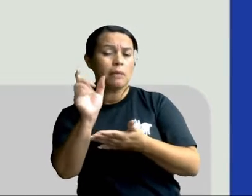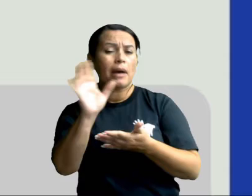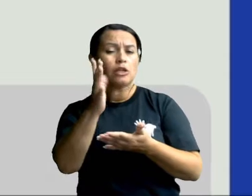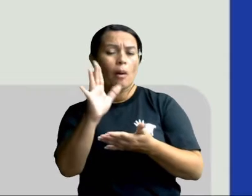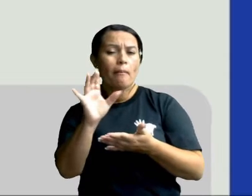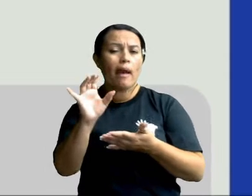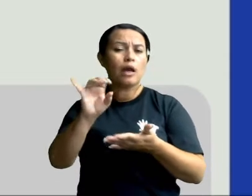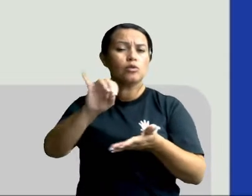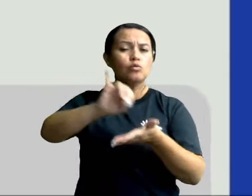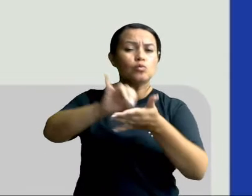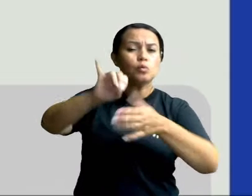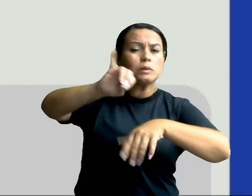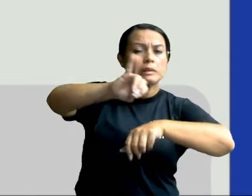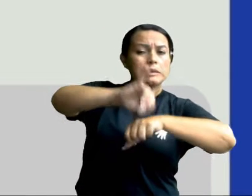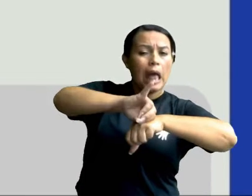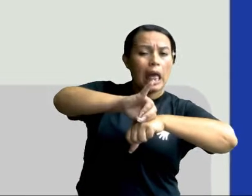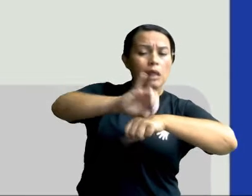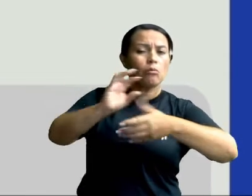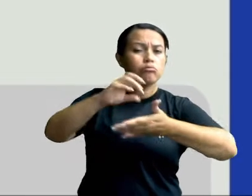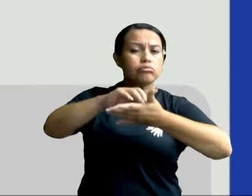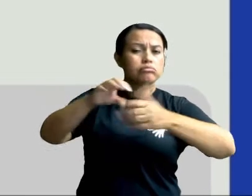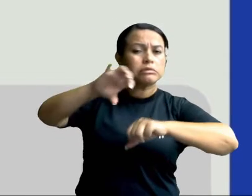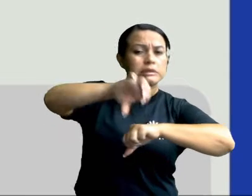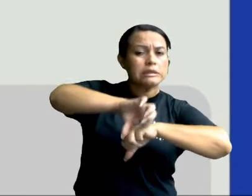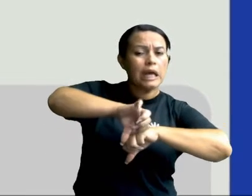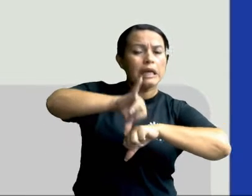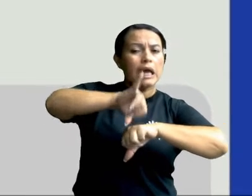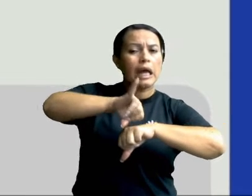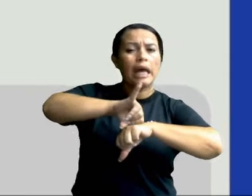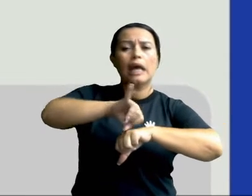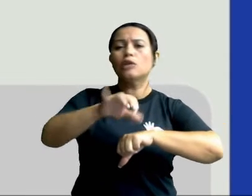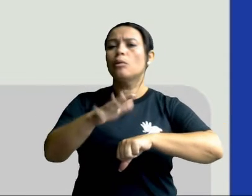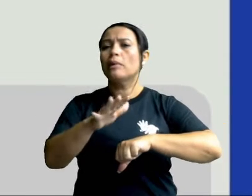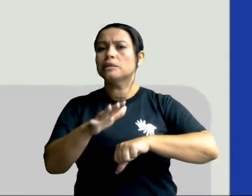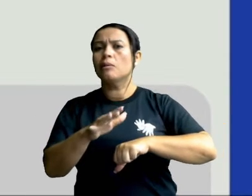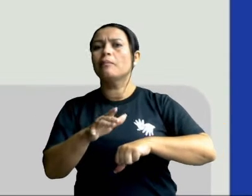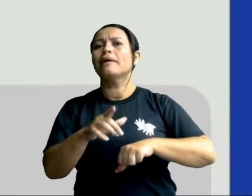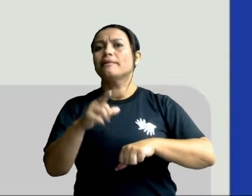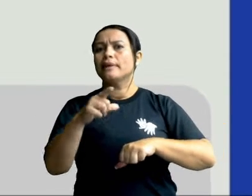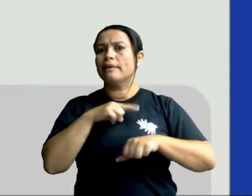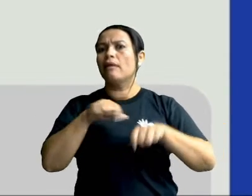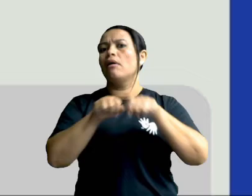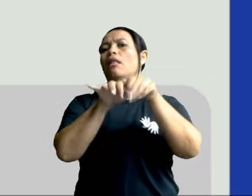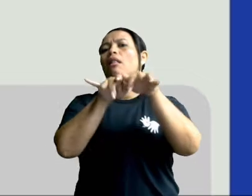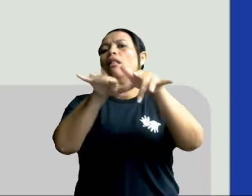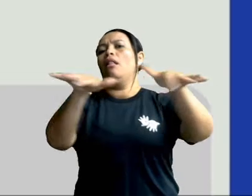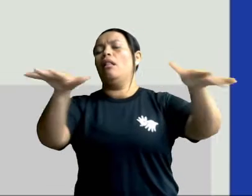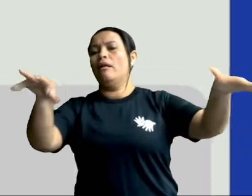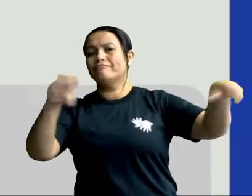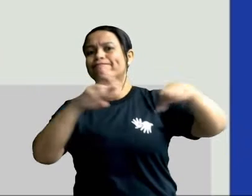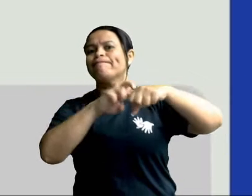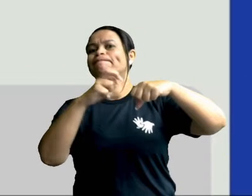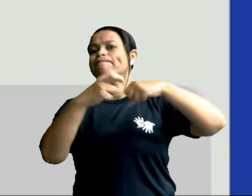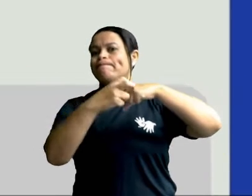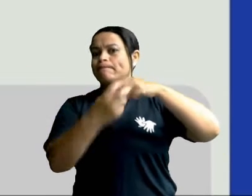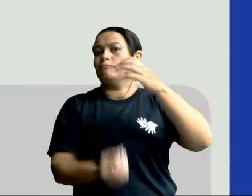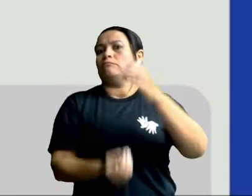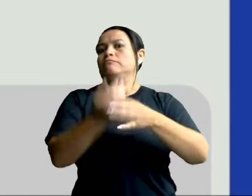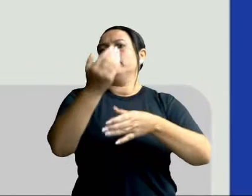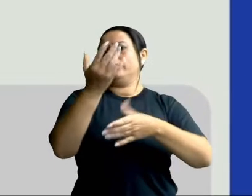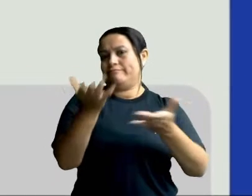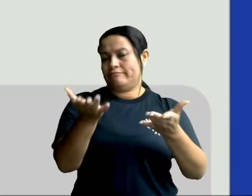centro, né, que foi o grande epicentro, né, da pandemia, né, do coronavírus, né? Então nós temos